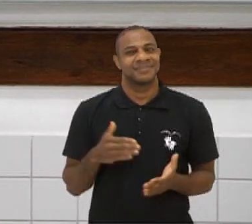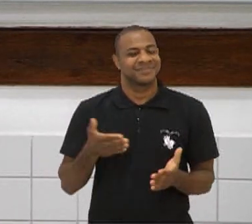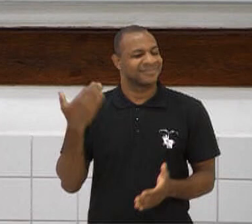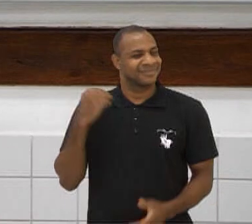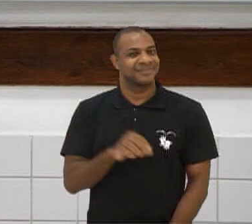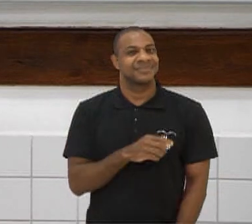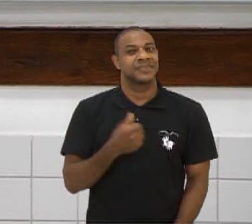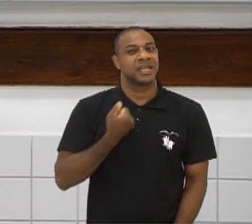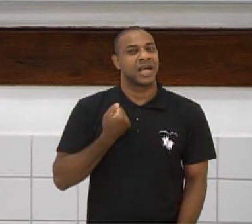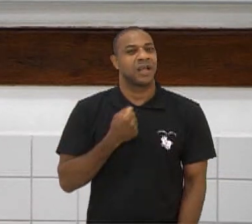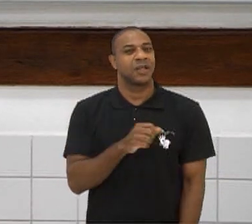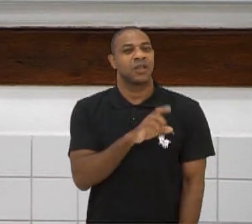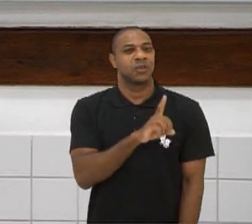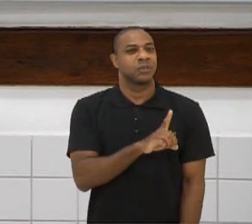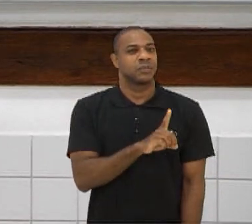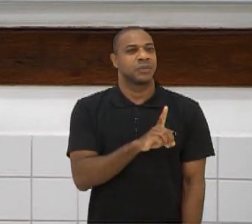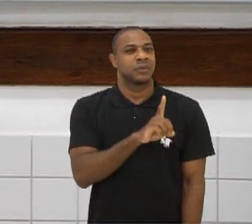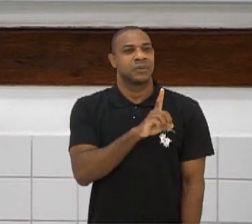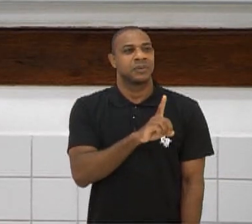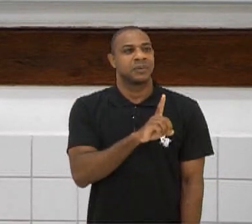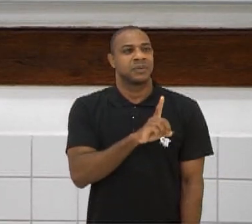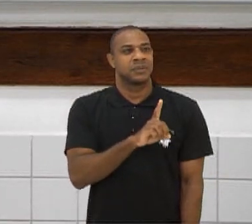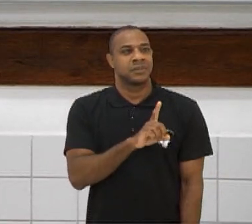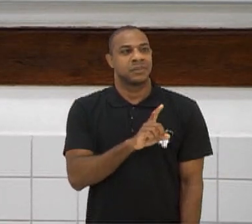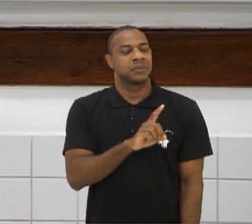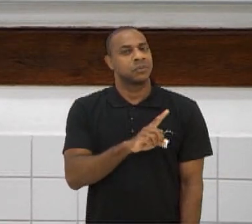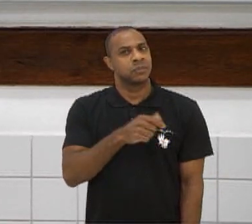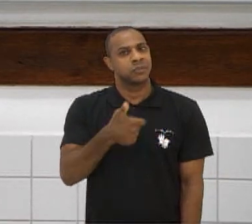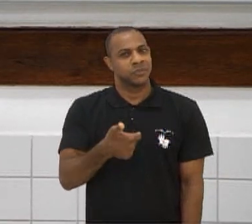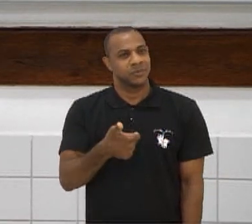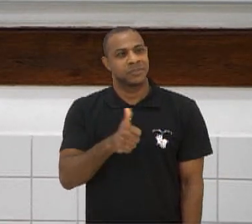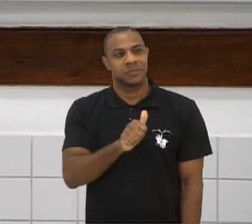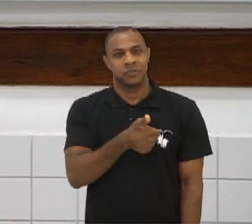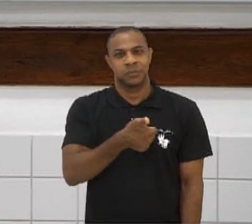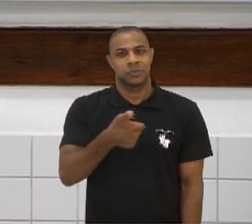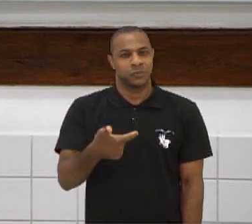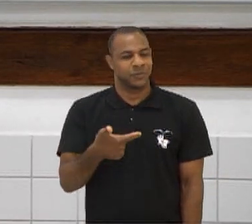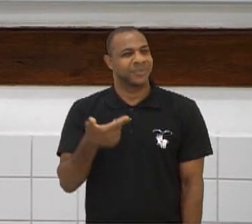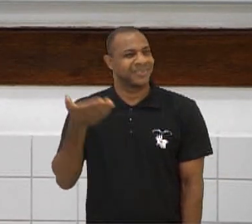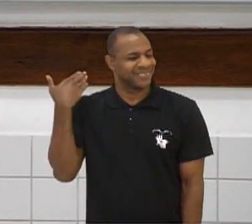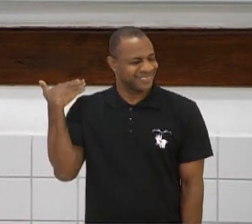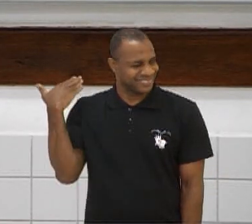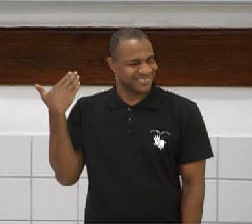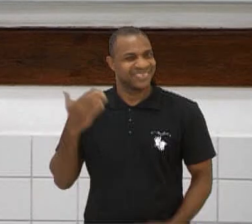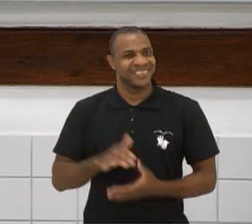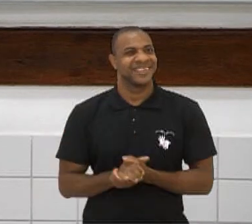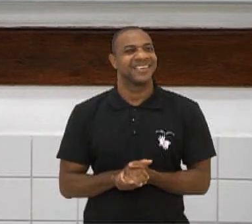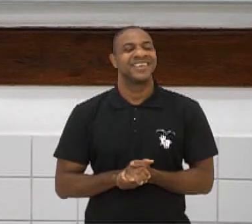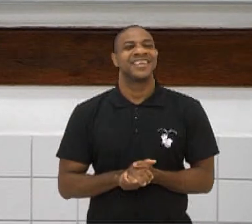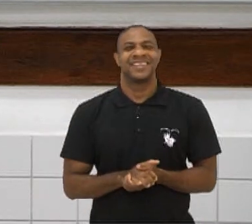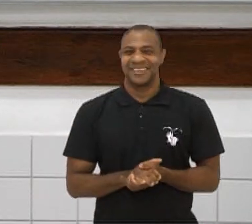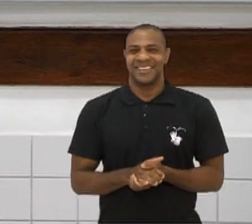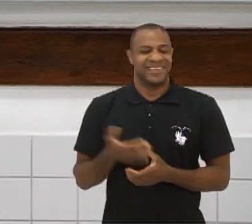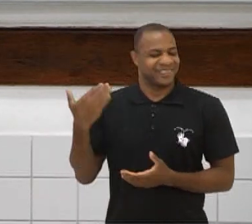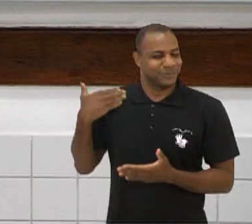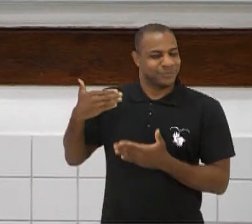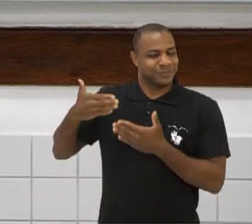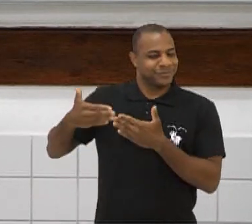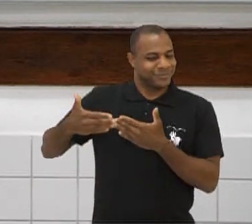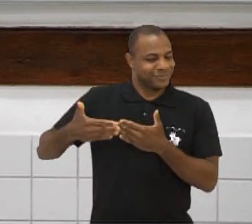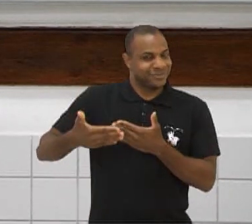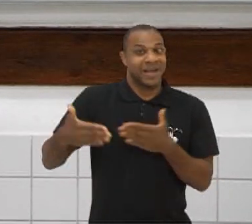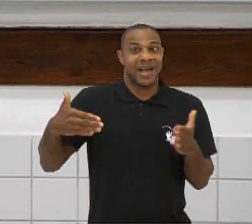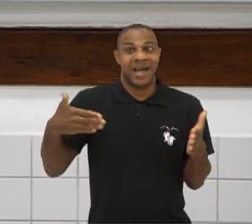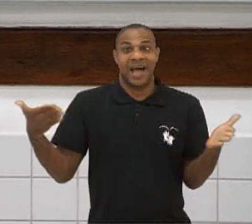né? Agora já estamos na aula de número 150. Meus parabéns por estarem aí, né, demonstrando o quanto vocês têm